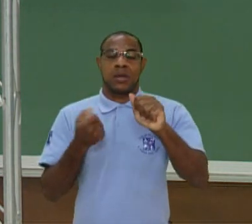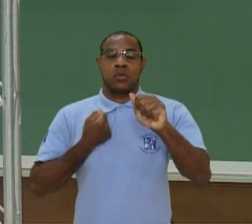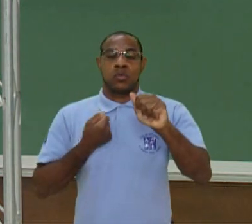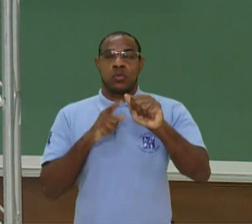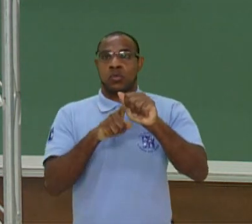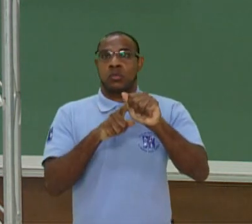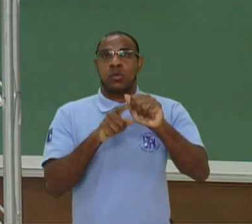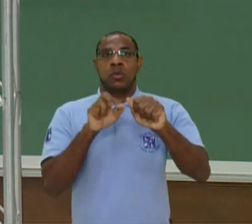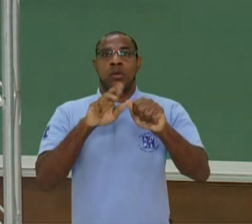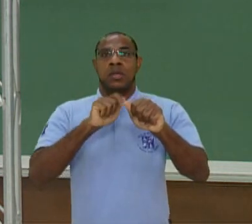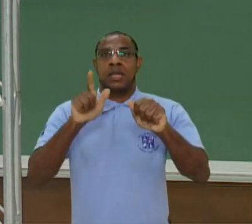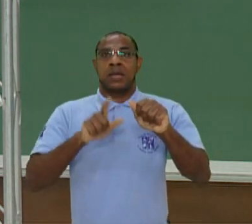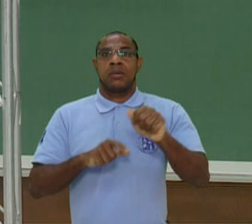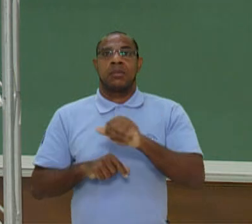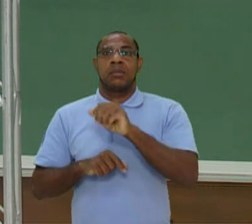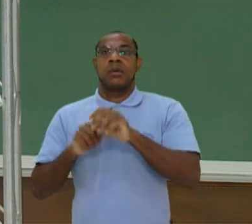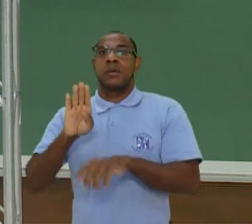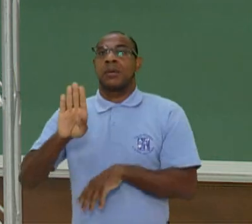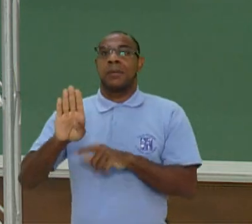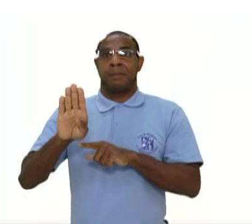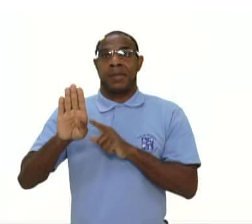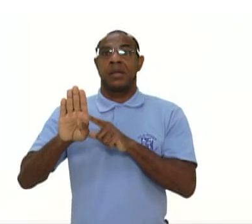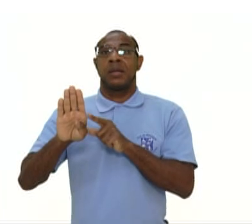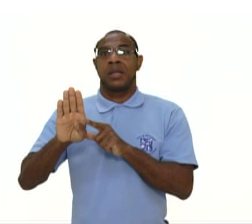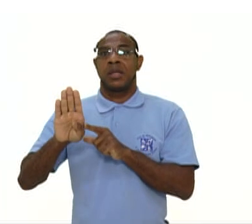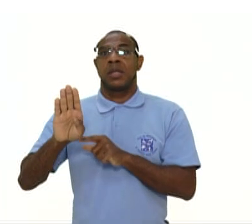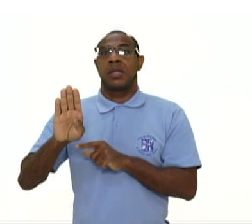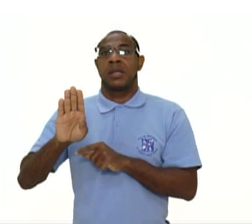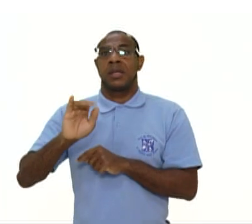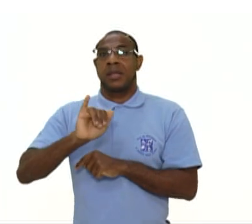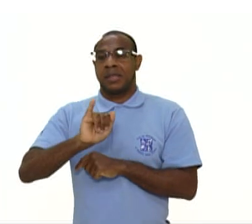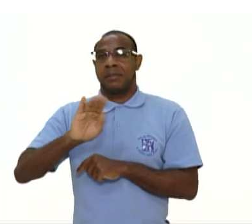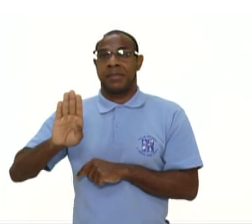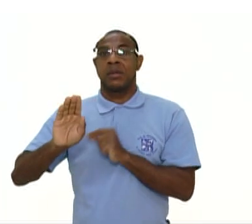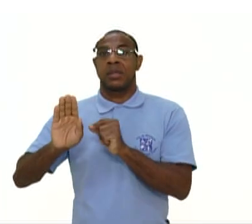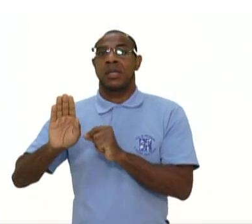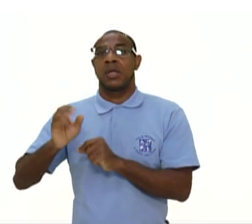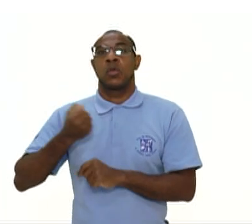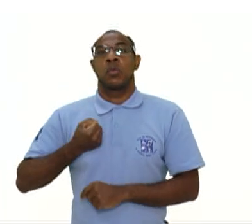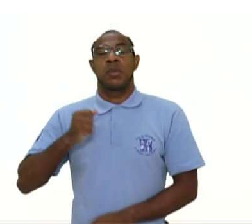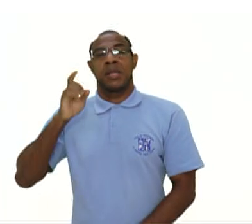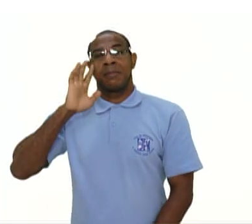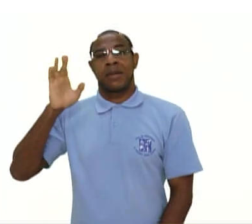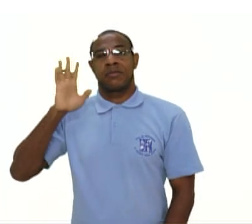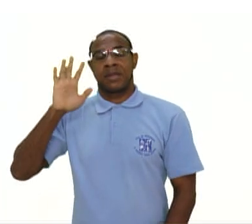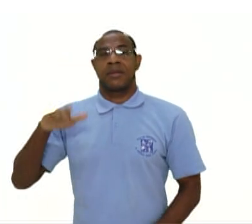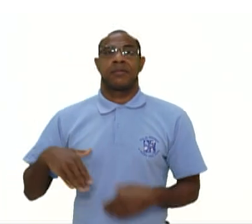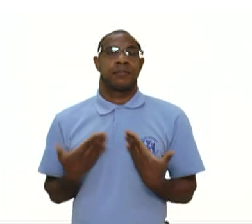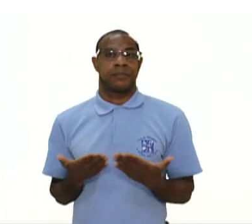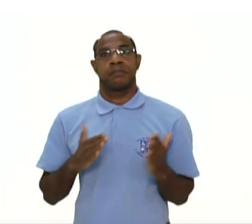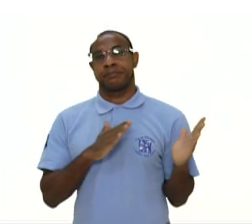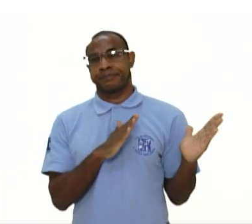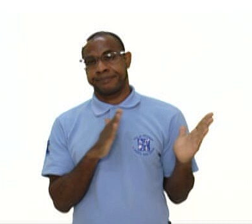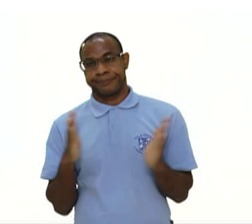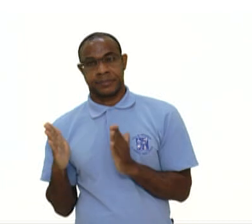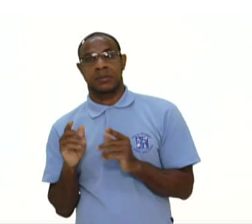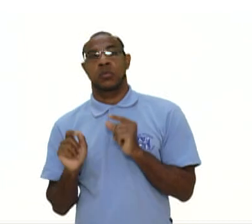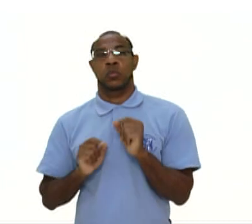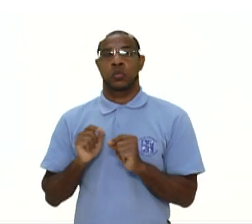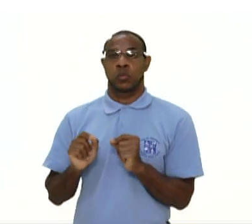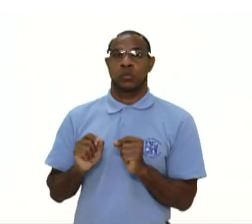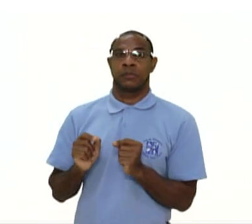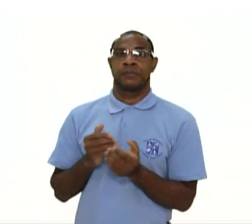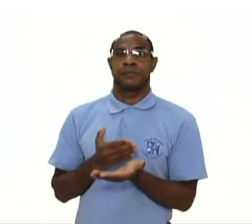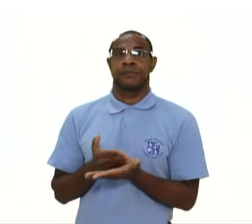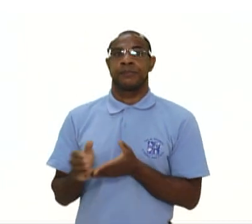aqui B. E nessa aula que vamos ver, vamos dar seguimento às operações. Nessa aula a gente vai